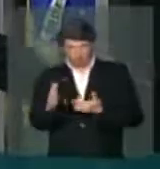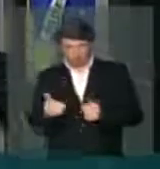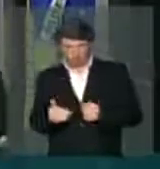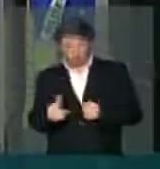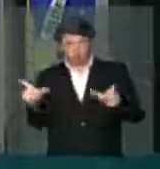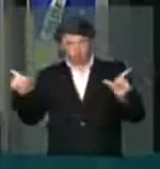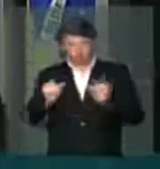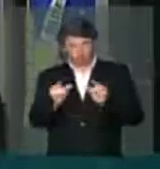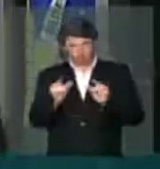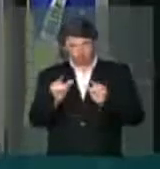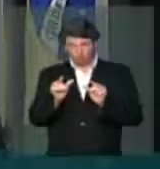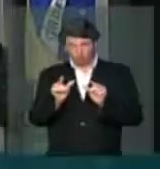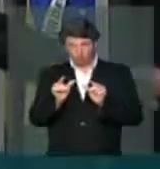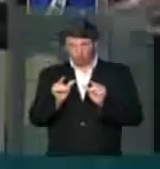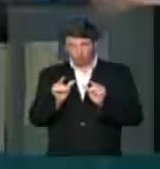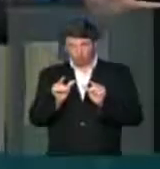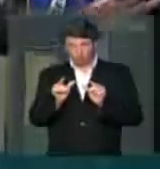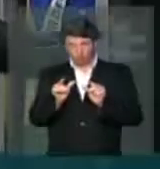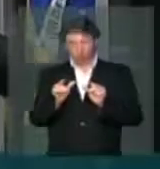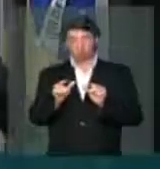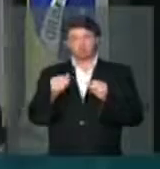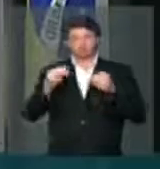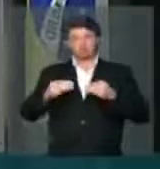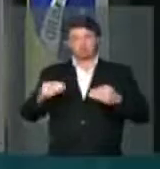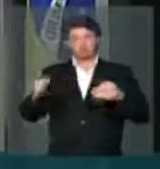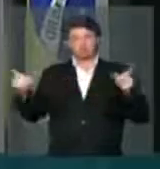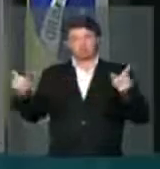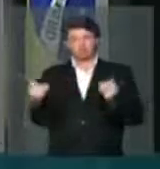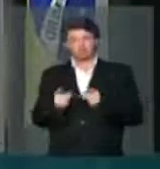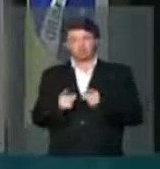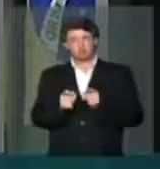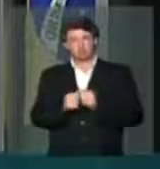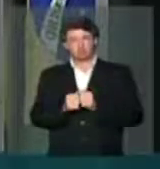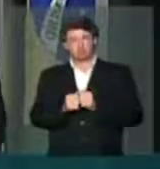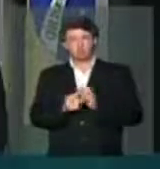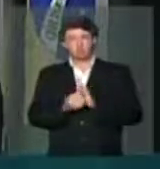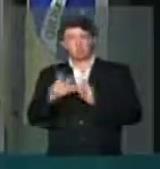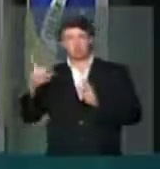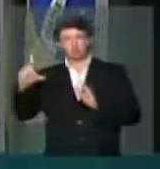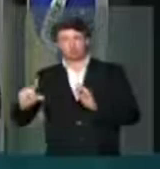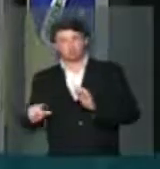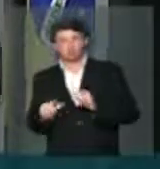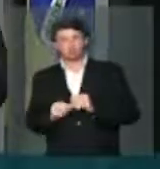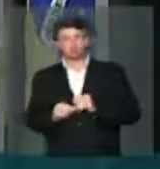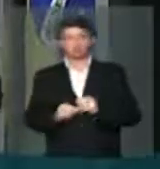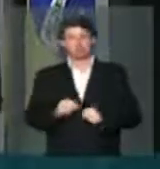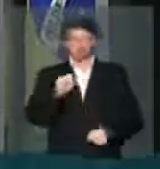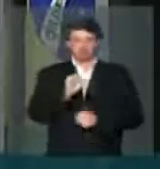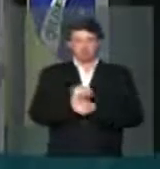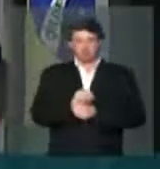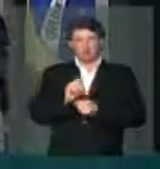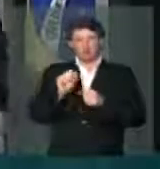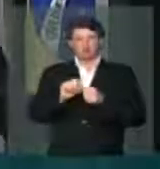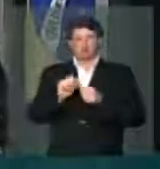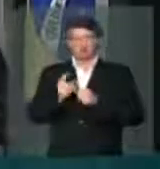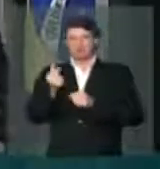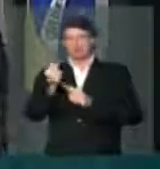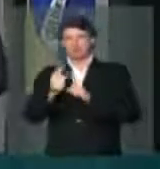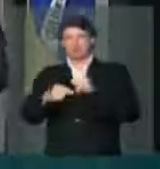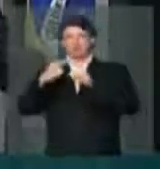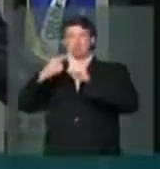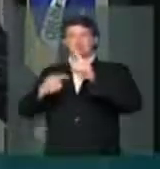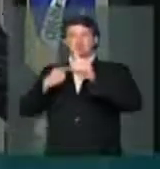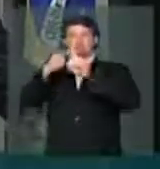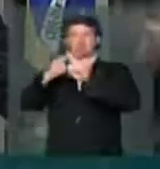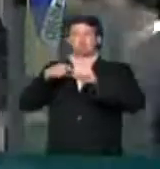Enxugou o governo? Reduziu algum ministério? Parou de fazer e colocar sobrepreço